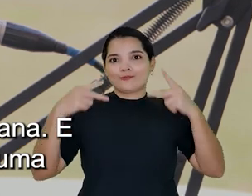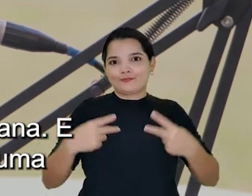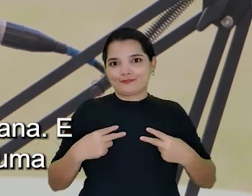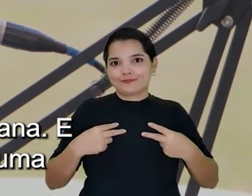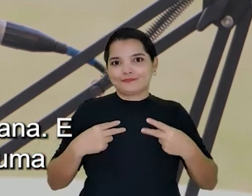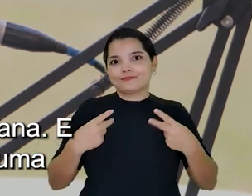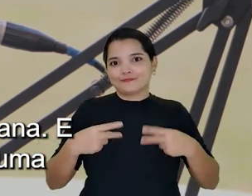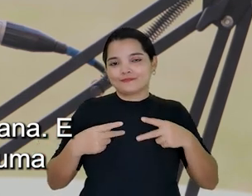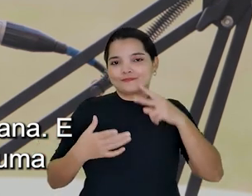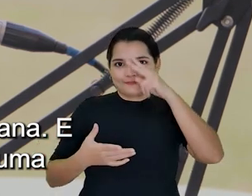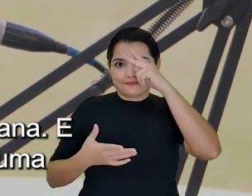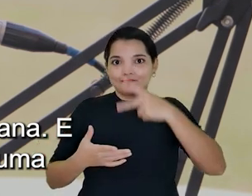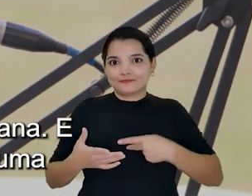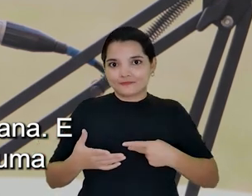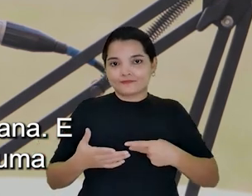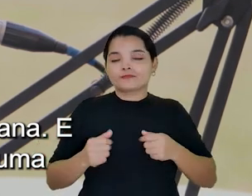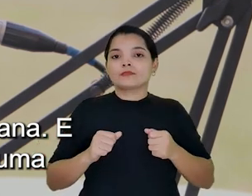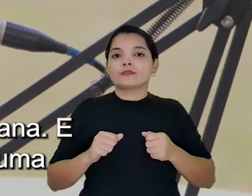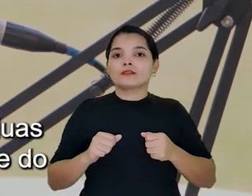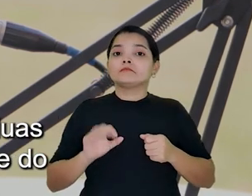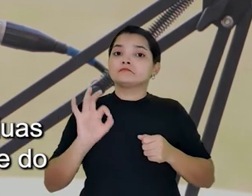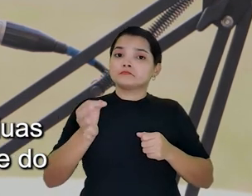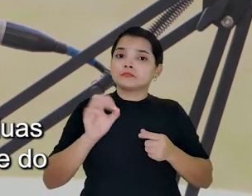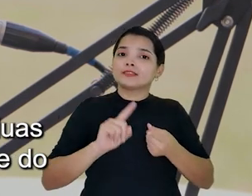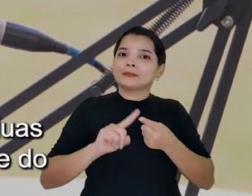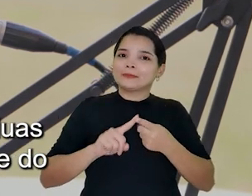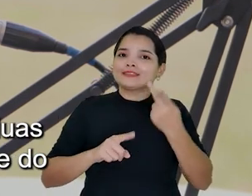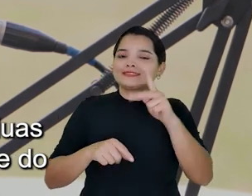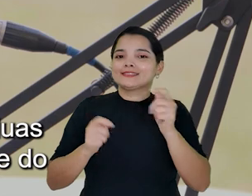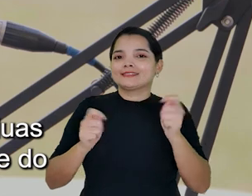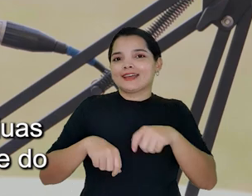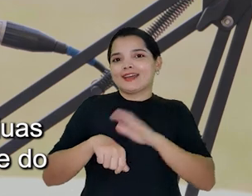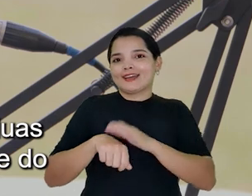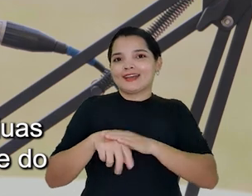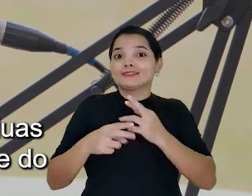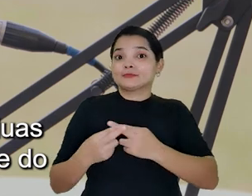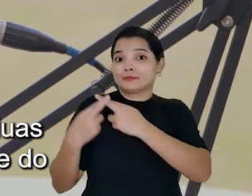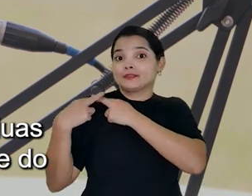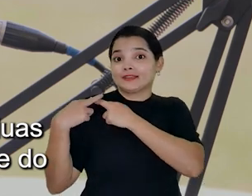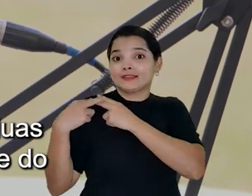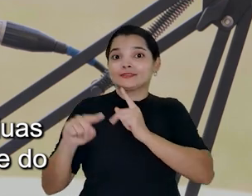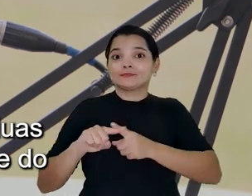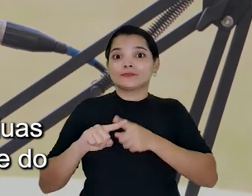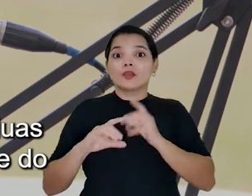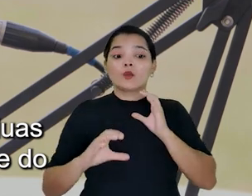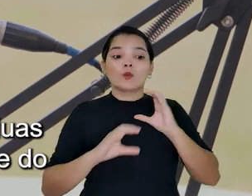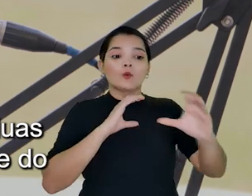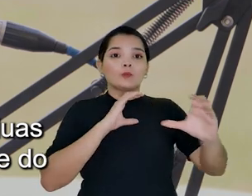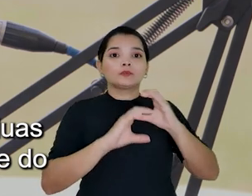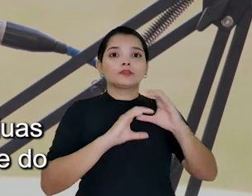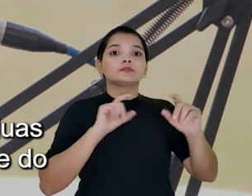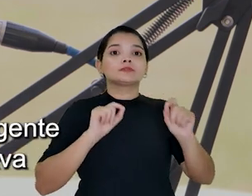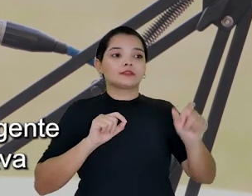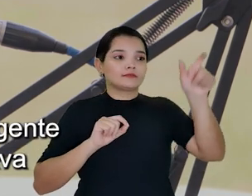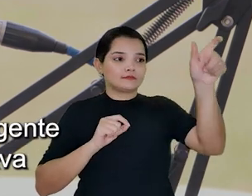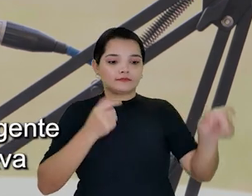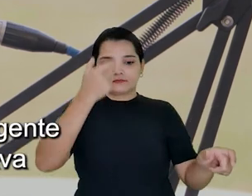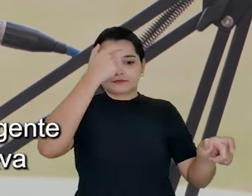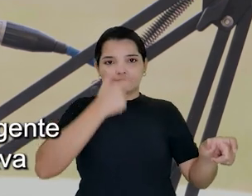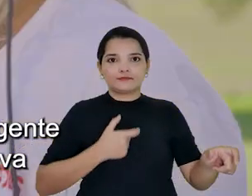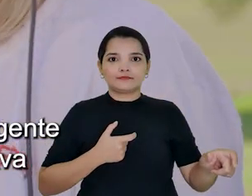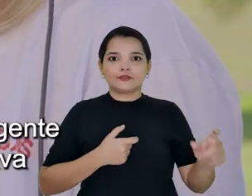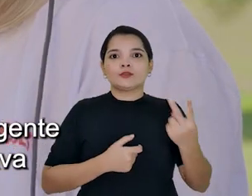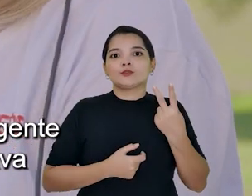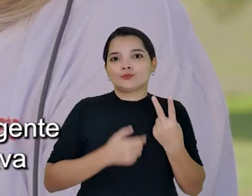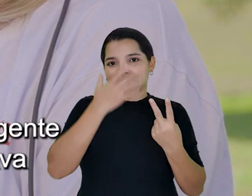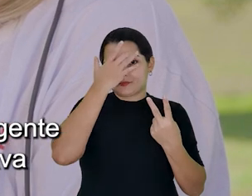responsabiliza também né Tati porque uma comunicação entre duas pessoas são duas partes né Qual é a sua parte Qual é a parte do outro